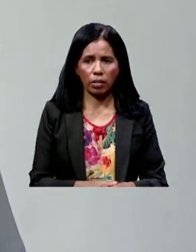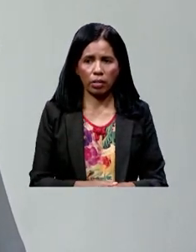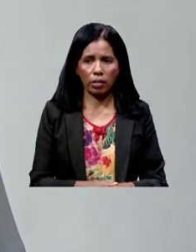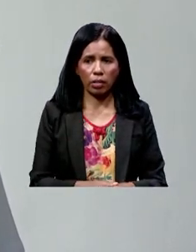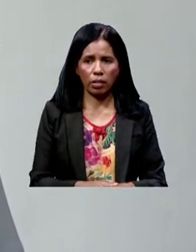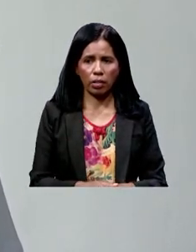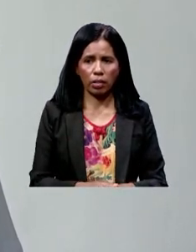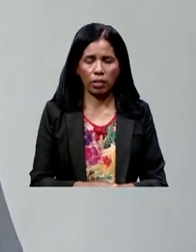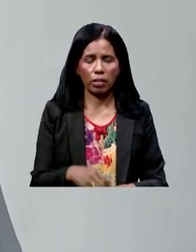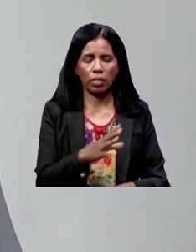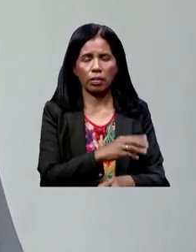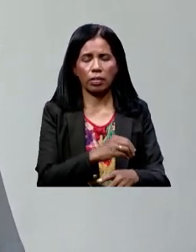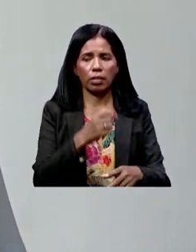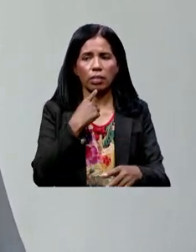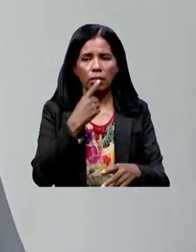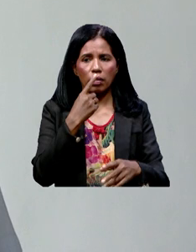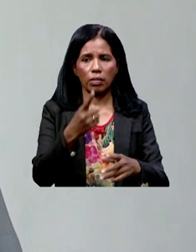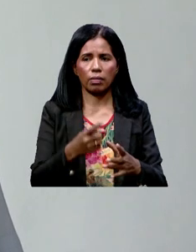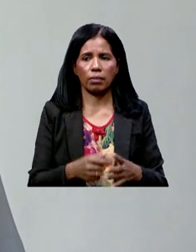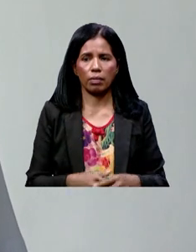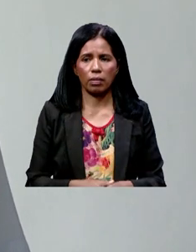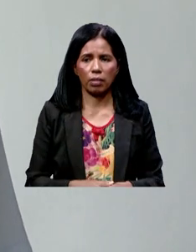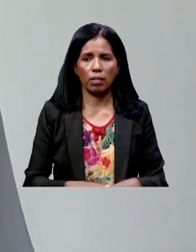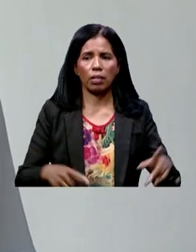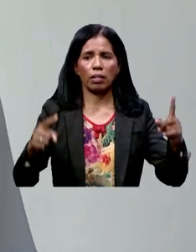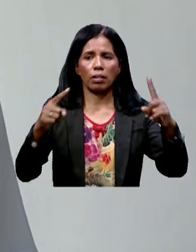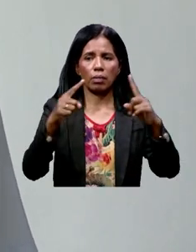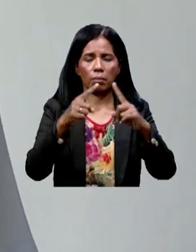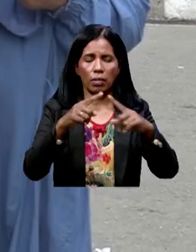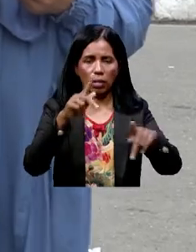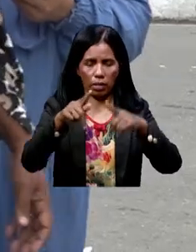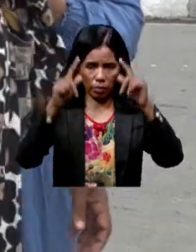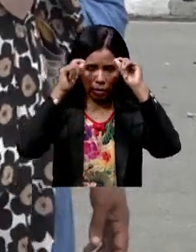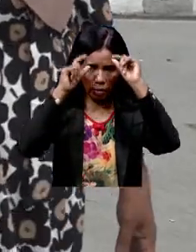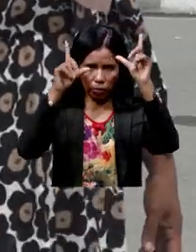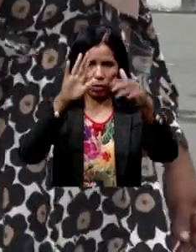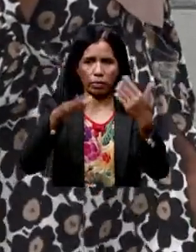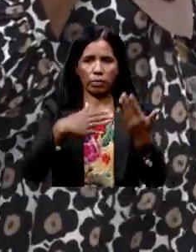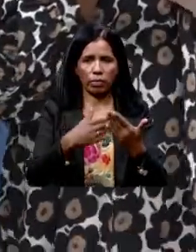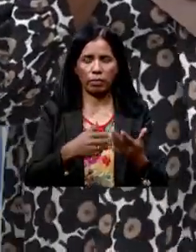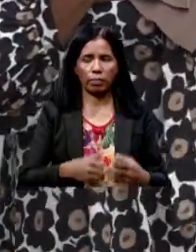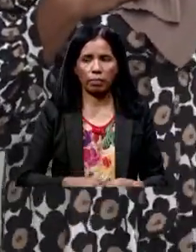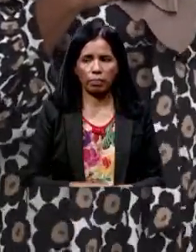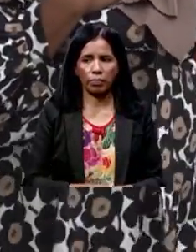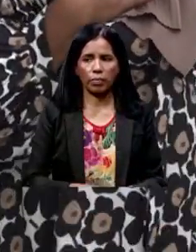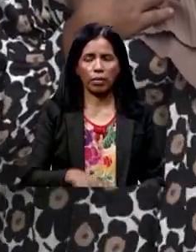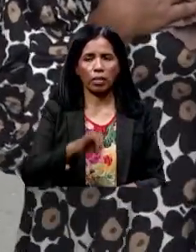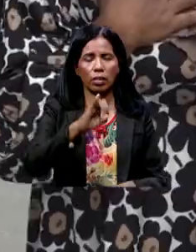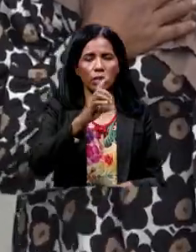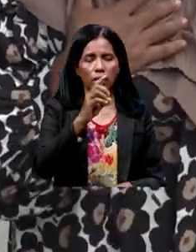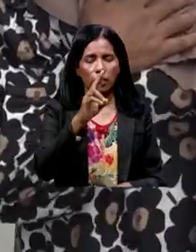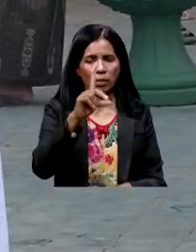fraterna tutti fratelli tutti ba Timoroan sirot. Idul Fitri